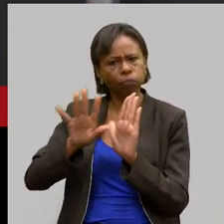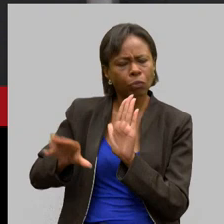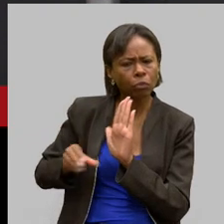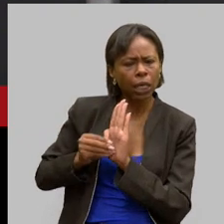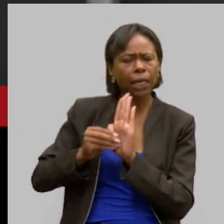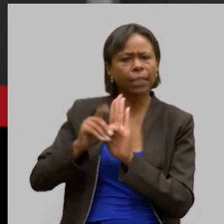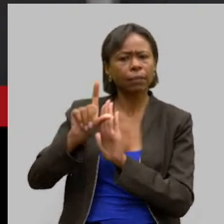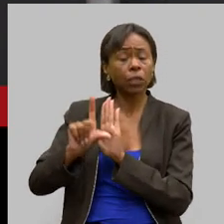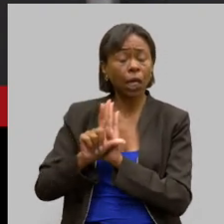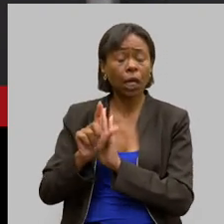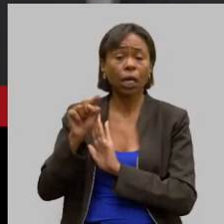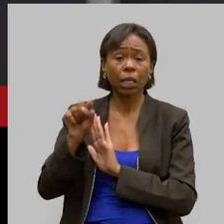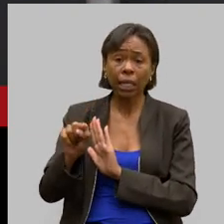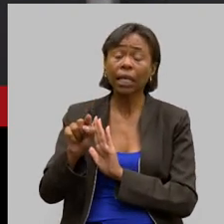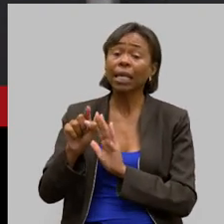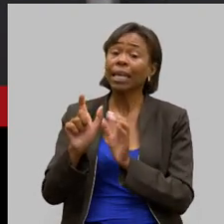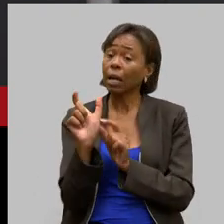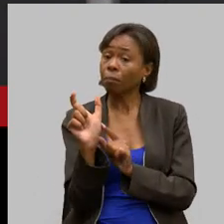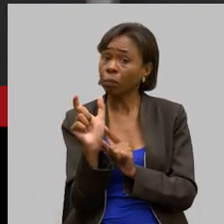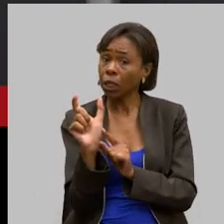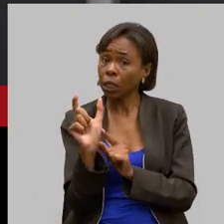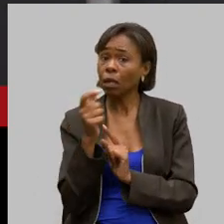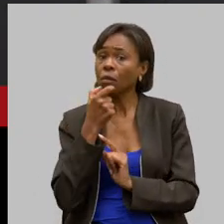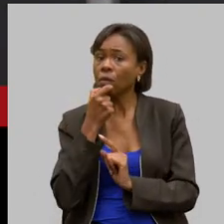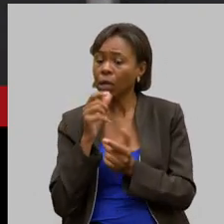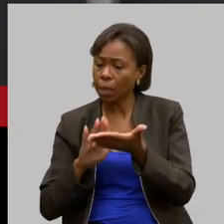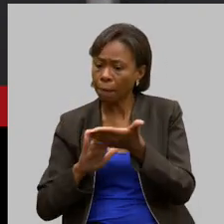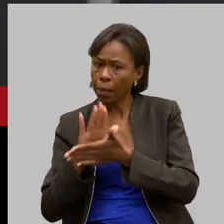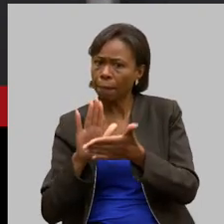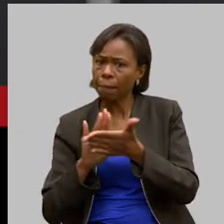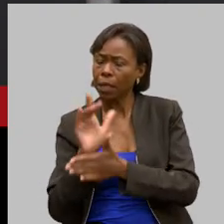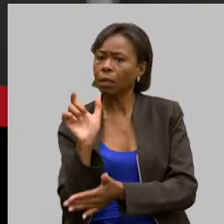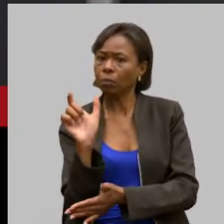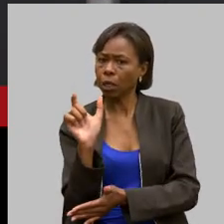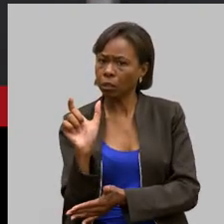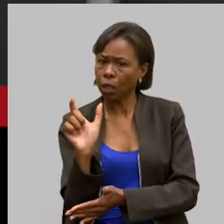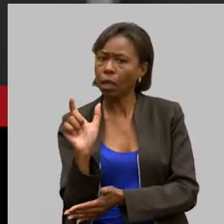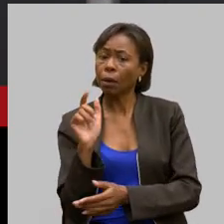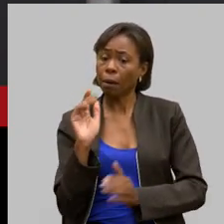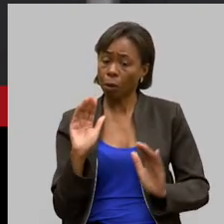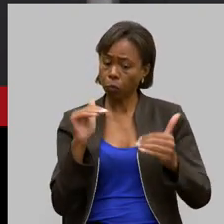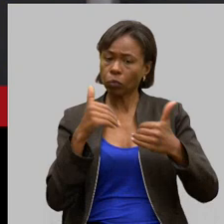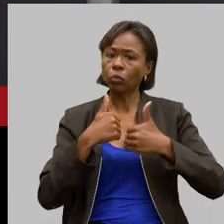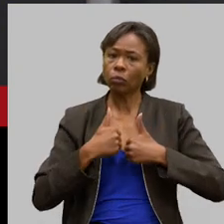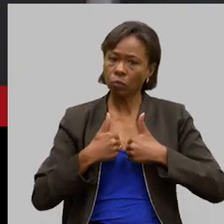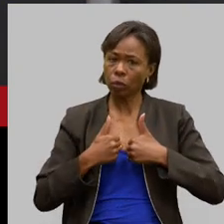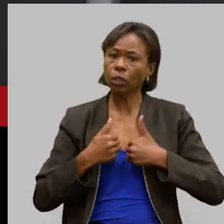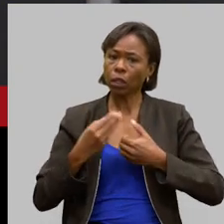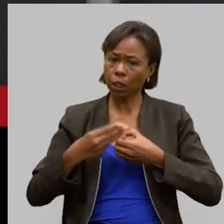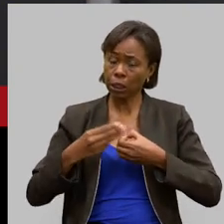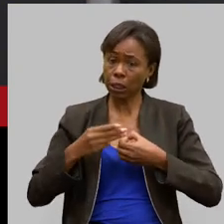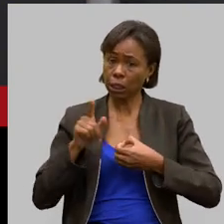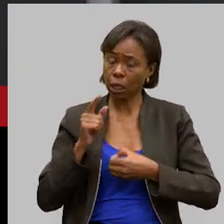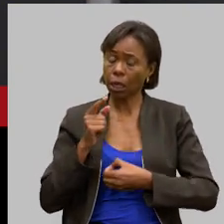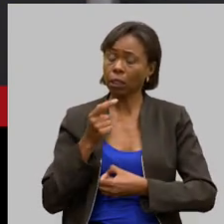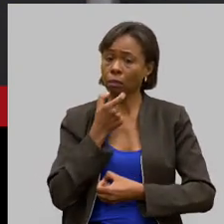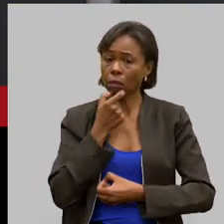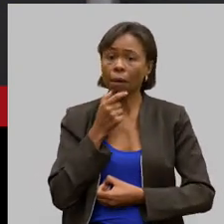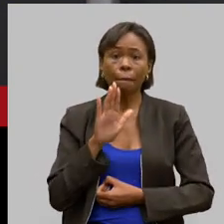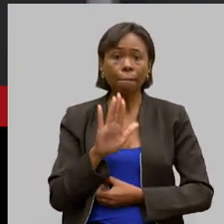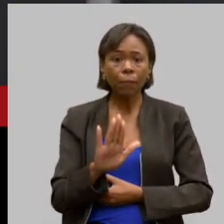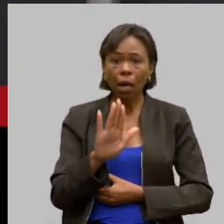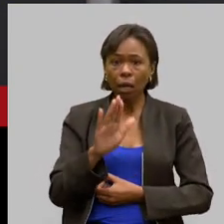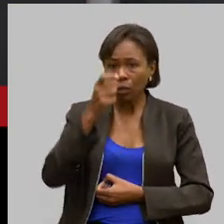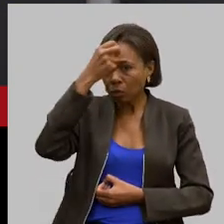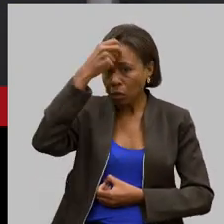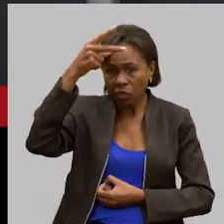imprimisse essas carteirinhas para as pessoas atípicas as pessoas autistas do município mas o prefeito rejeitou esse